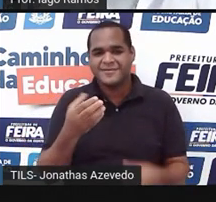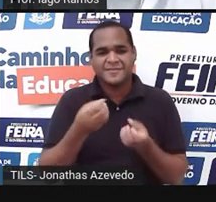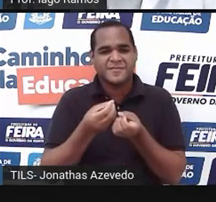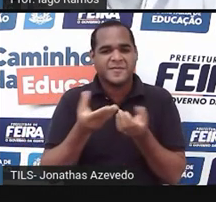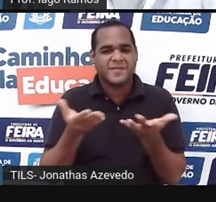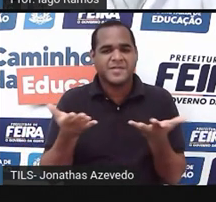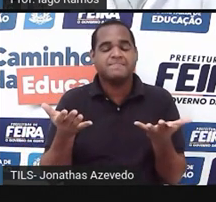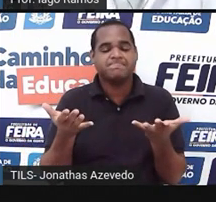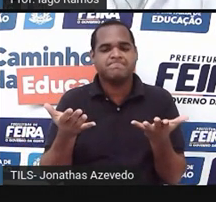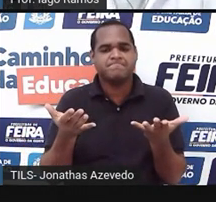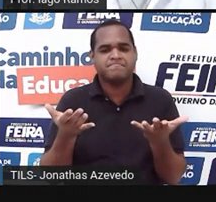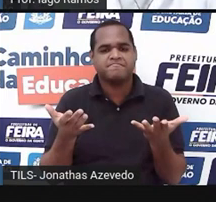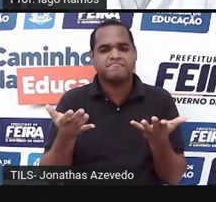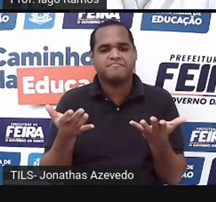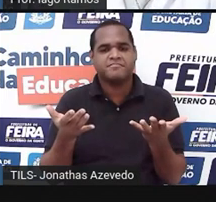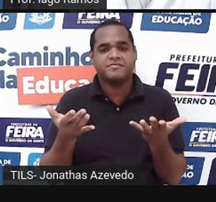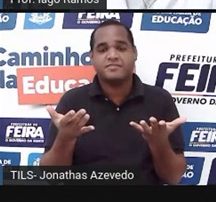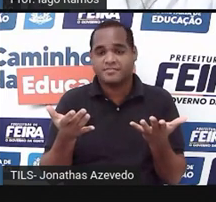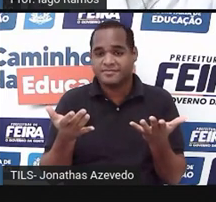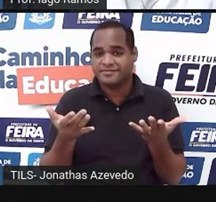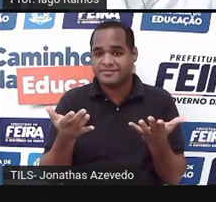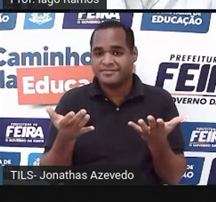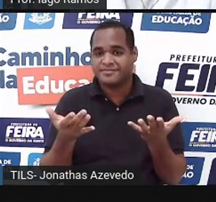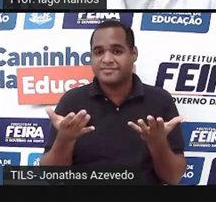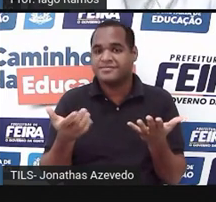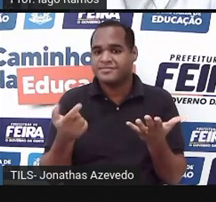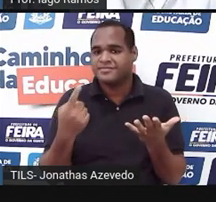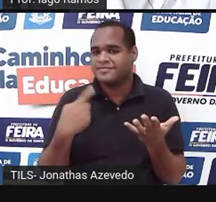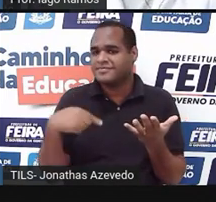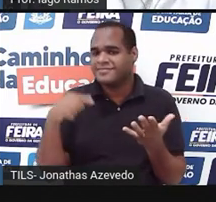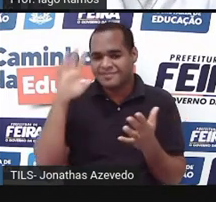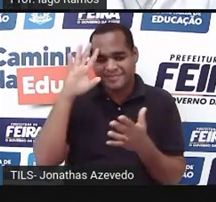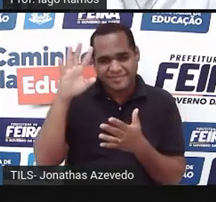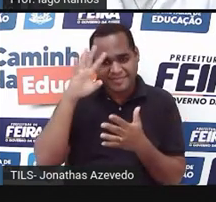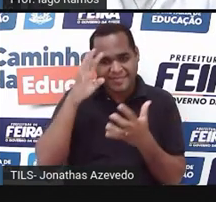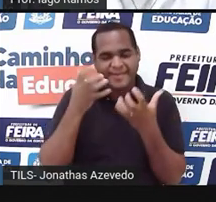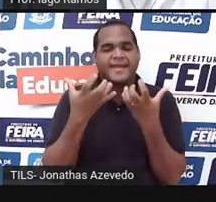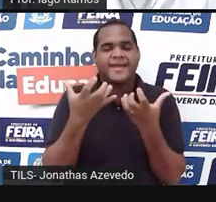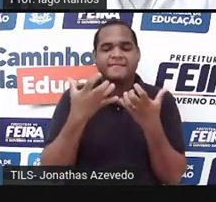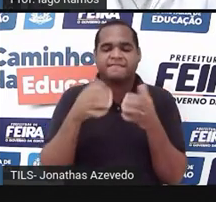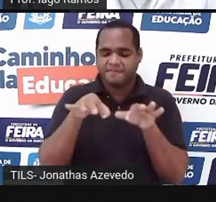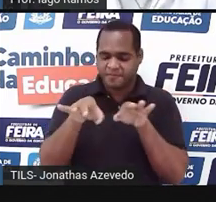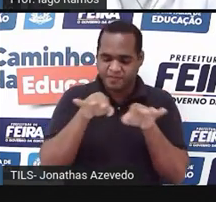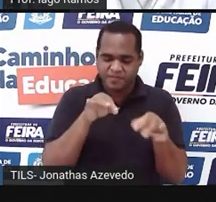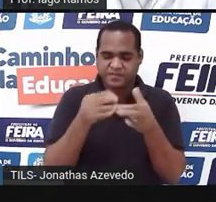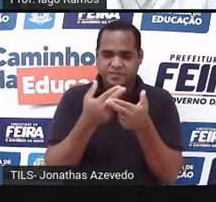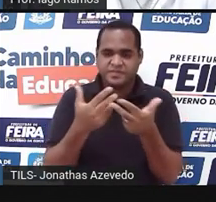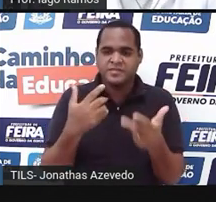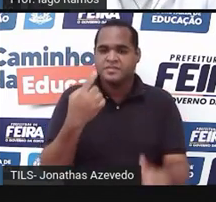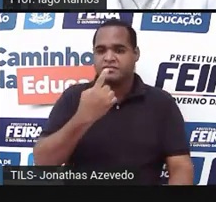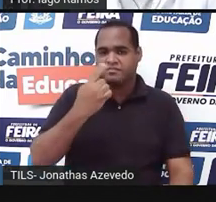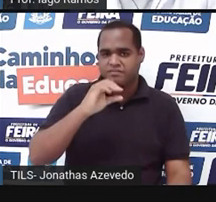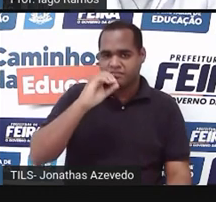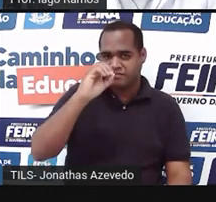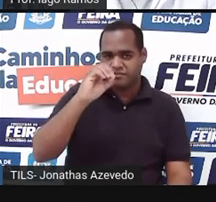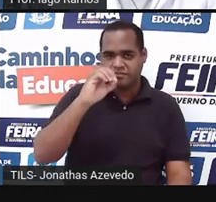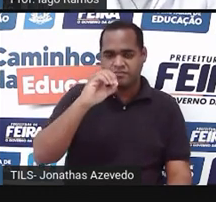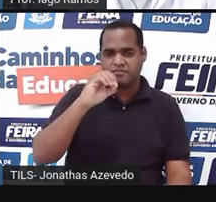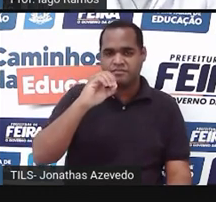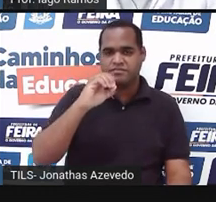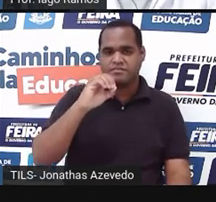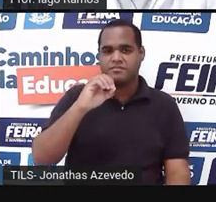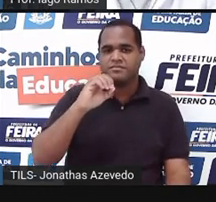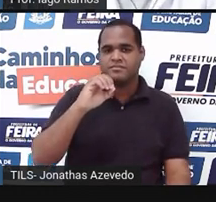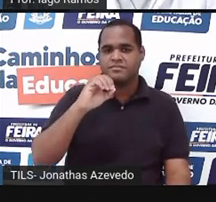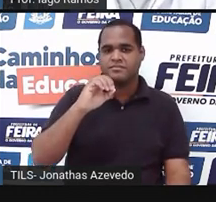porque eu queria né é que a gente resolver esse essa é a equação aqui olha só quem